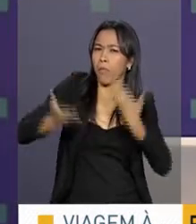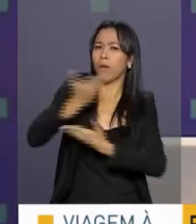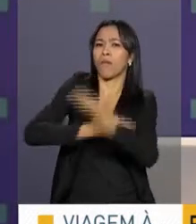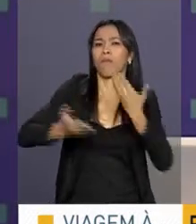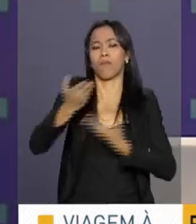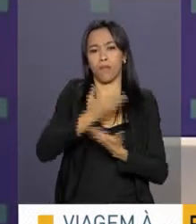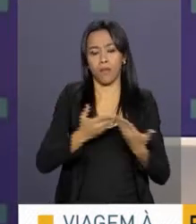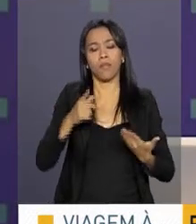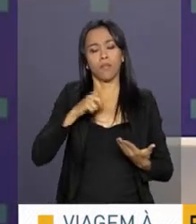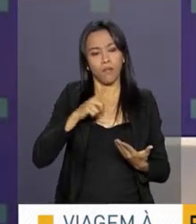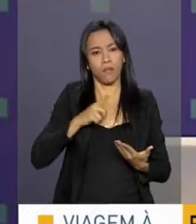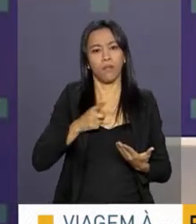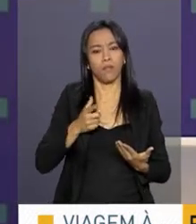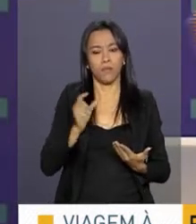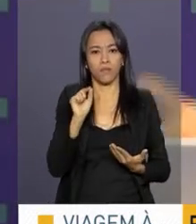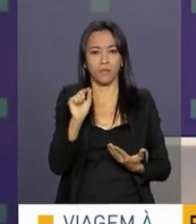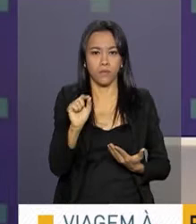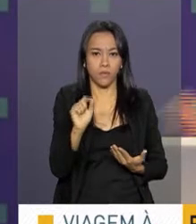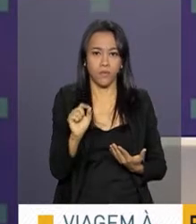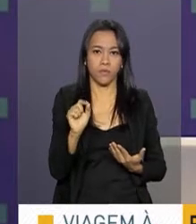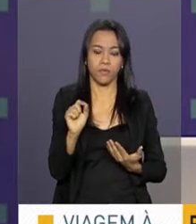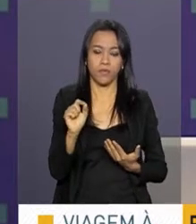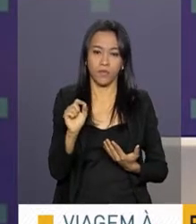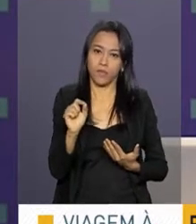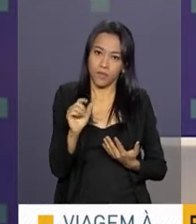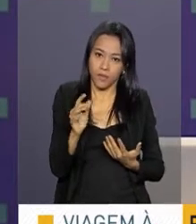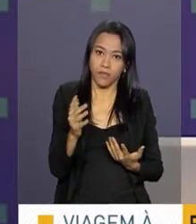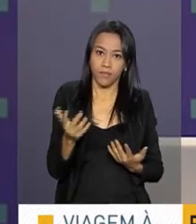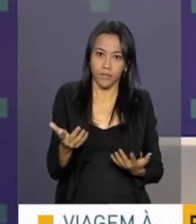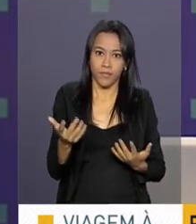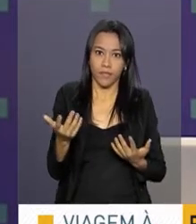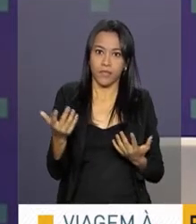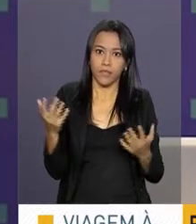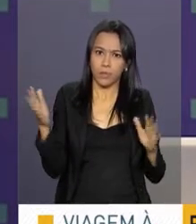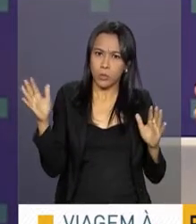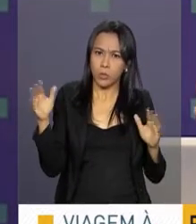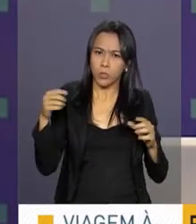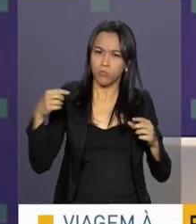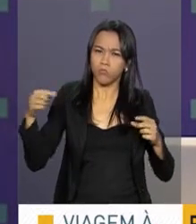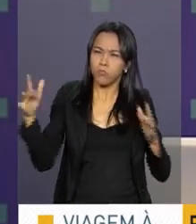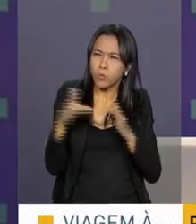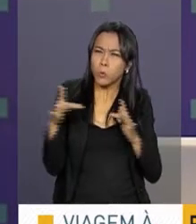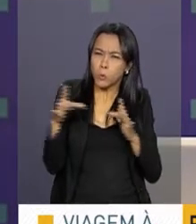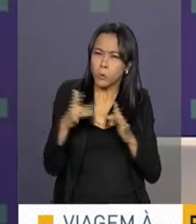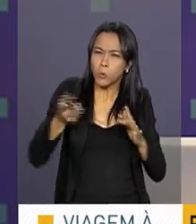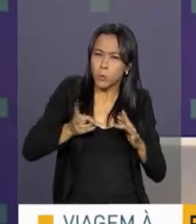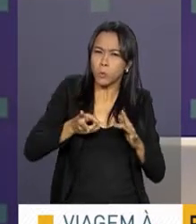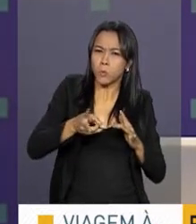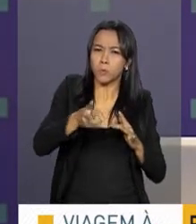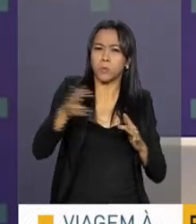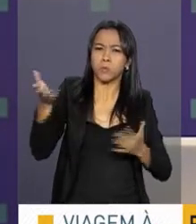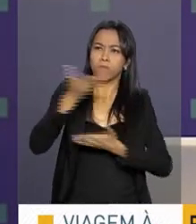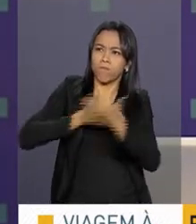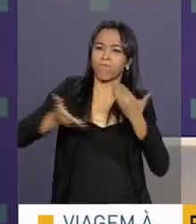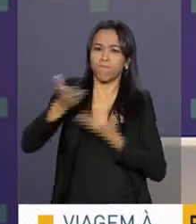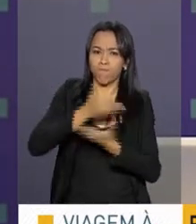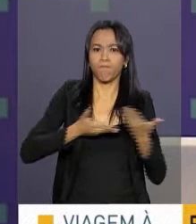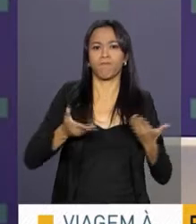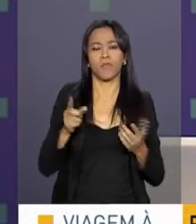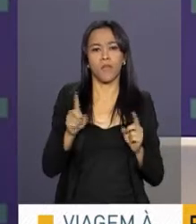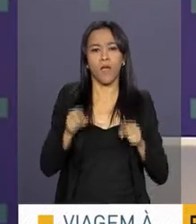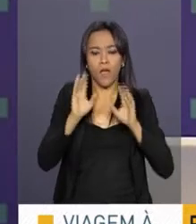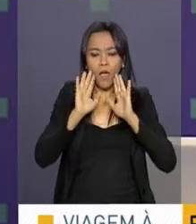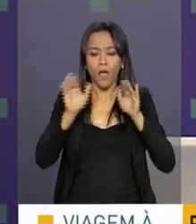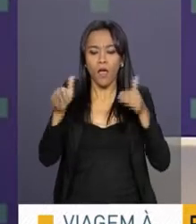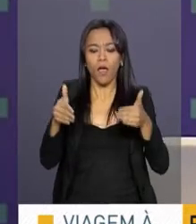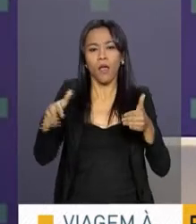Ainda temos uma relação, embora muito, muito grande, muito grandiosa, mas uma relação que ainda é concentrada,